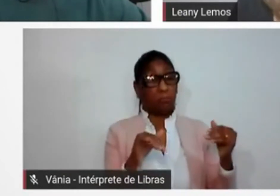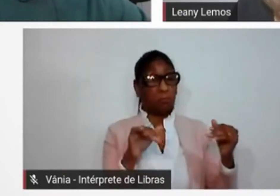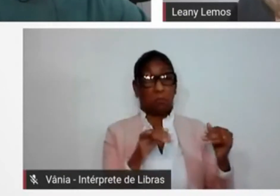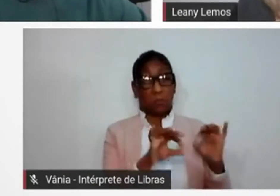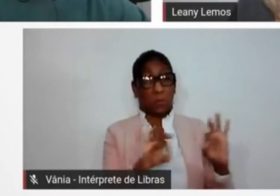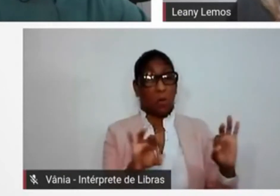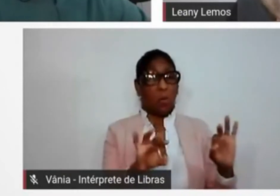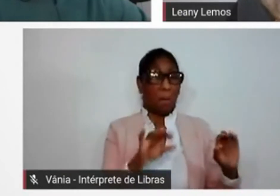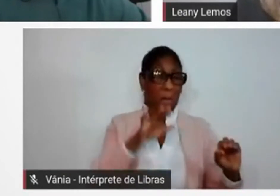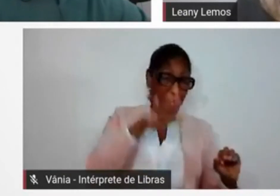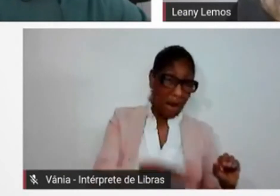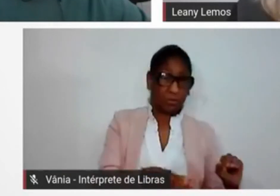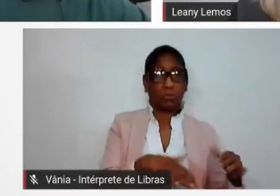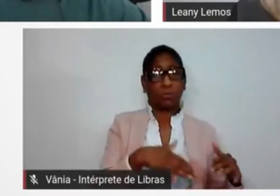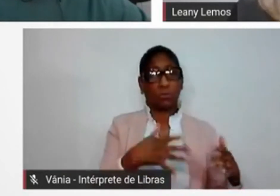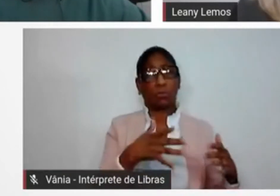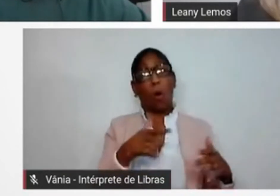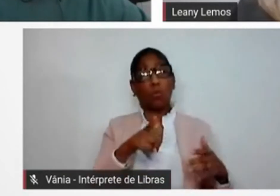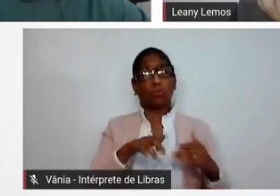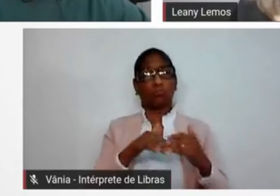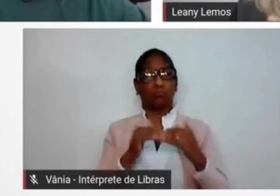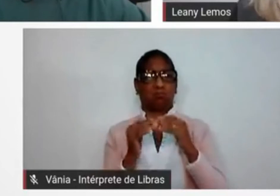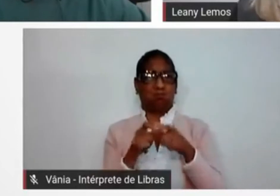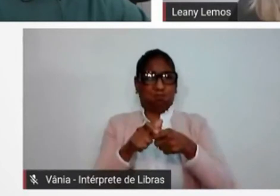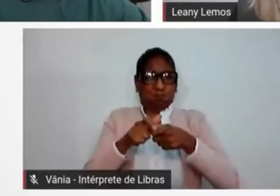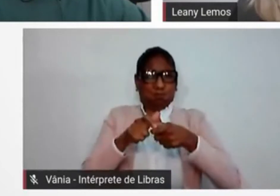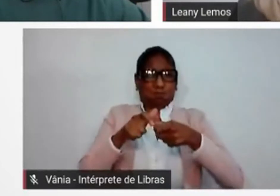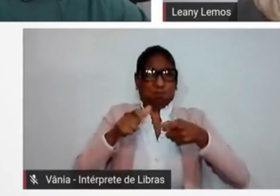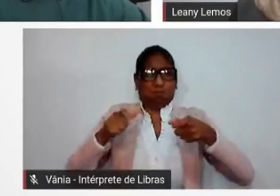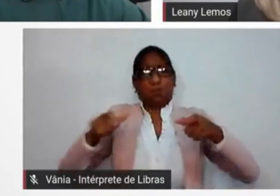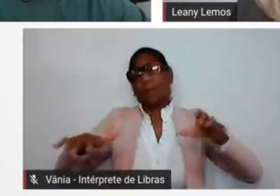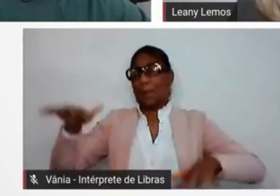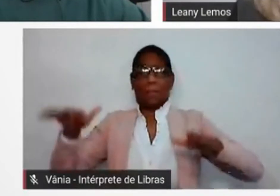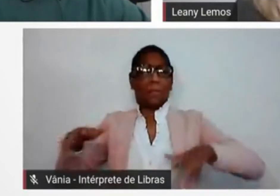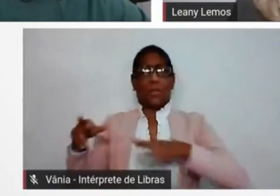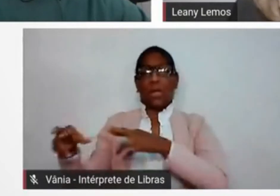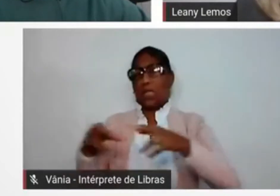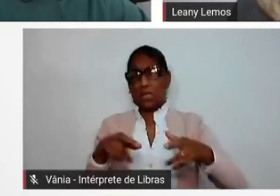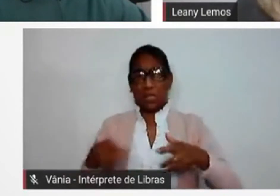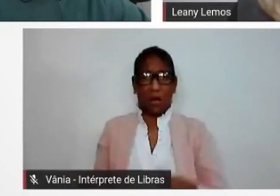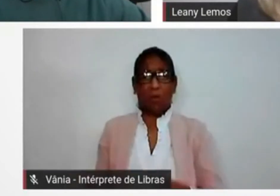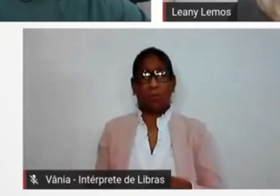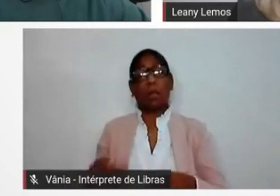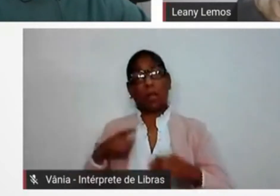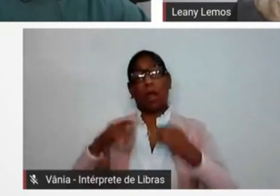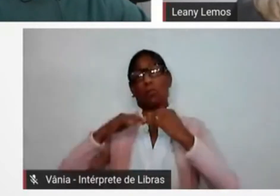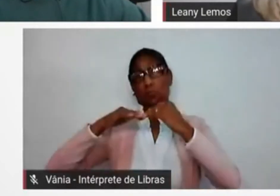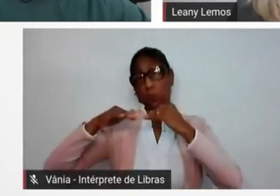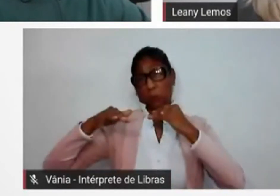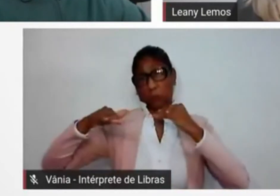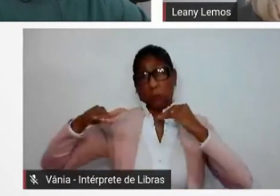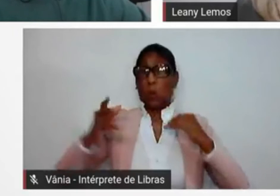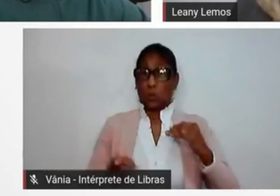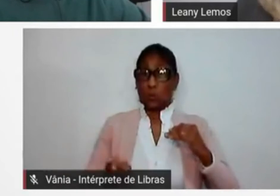médio para baixo de risco e outras que estão crescendo. Então, em algumas regiões está havendo uma estabilização e está